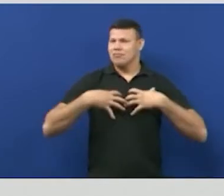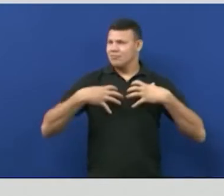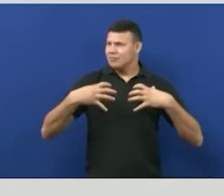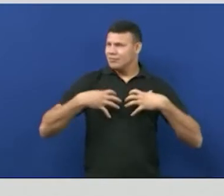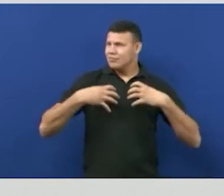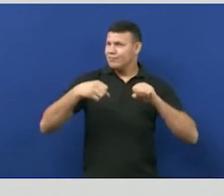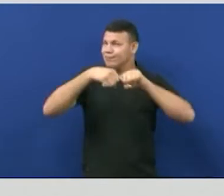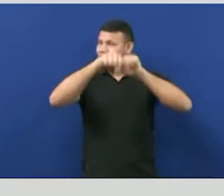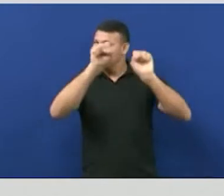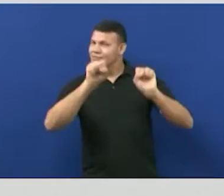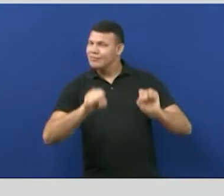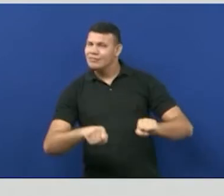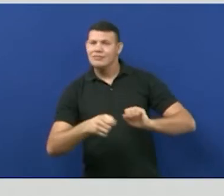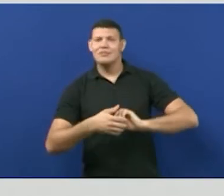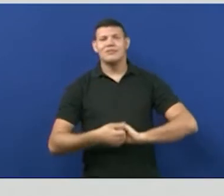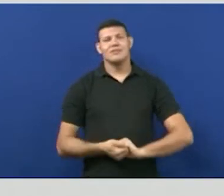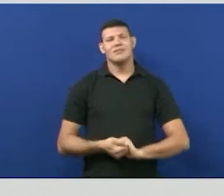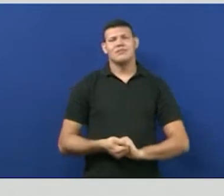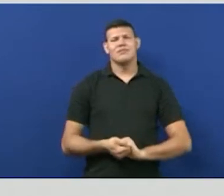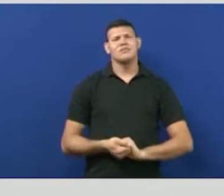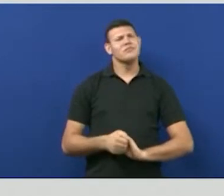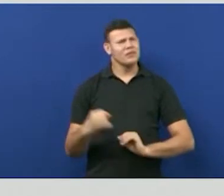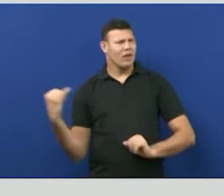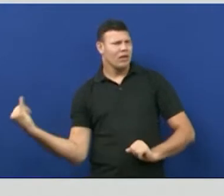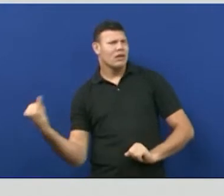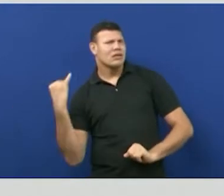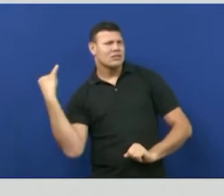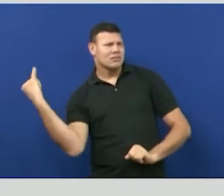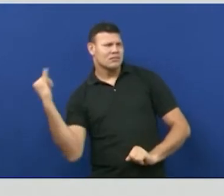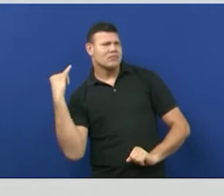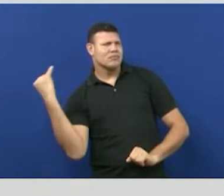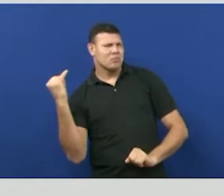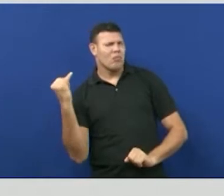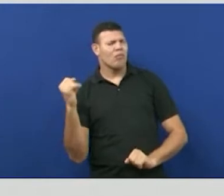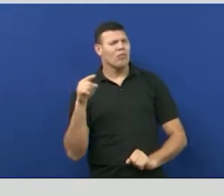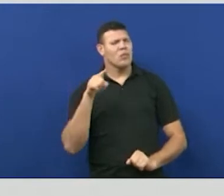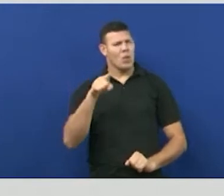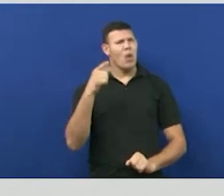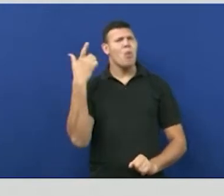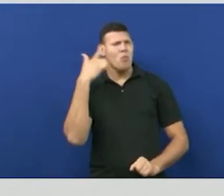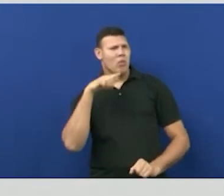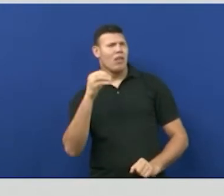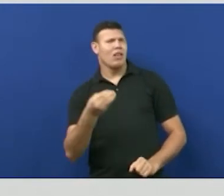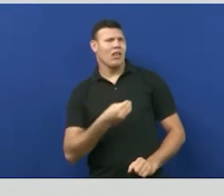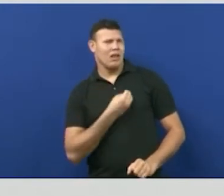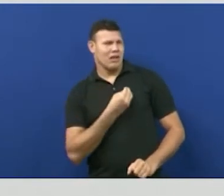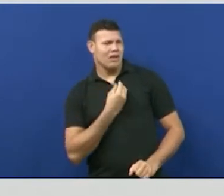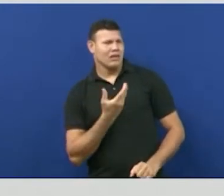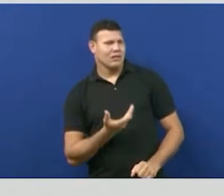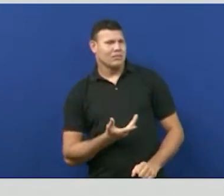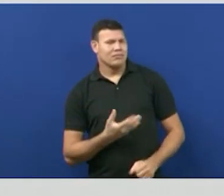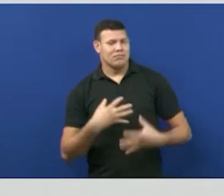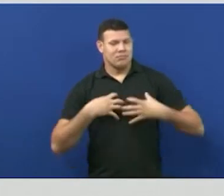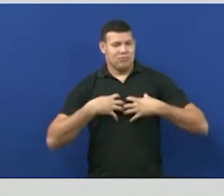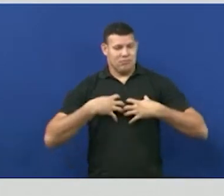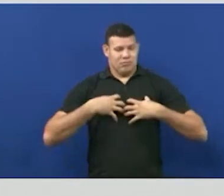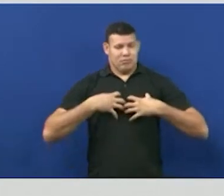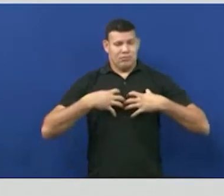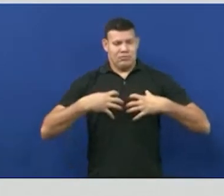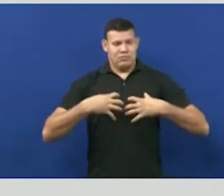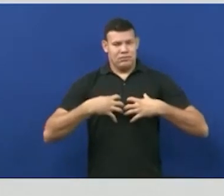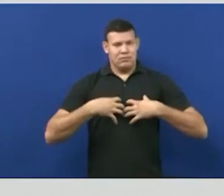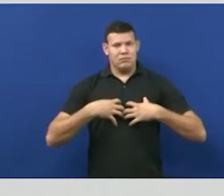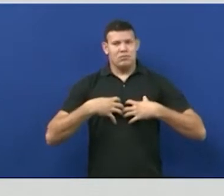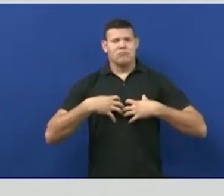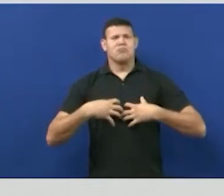respiratório, ele é necessário para que nós possamos viver. A respiração, ela é responsável por